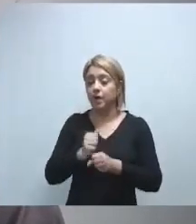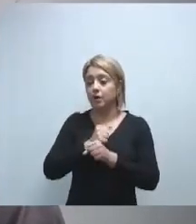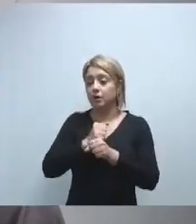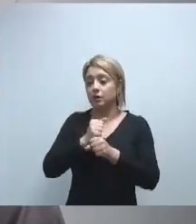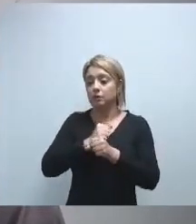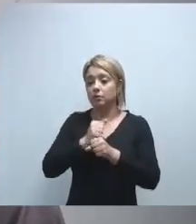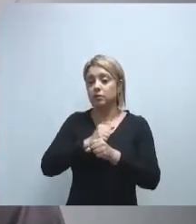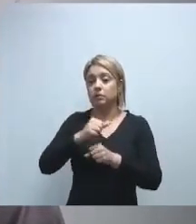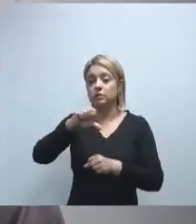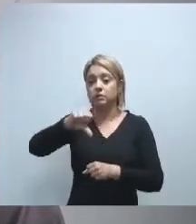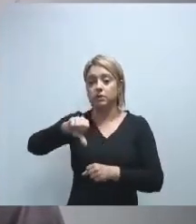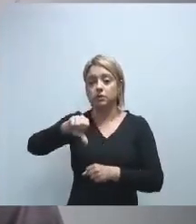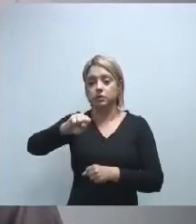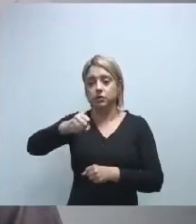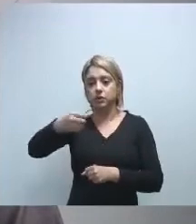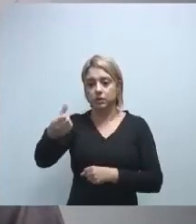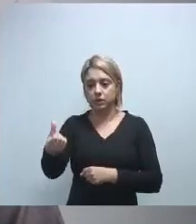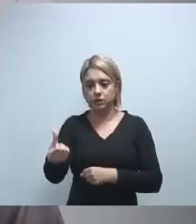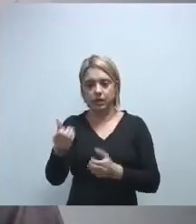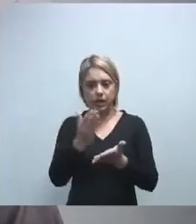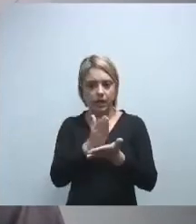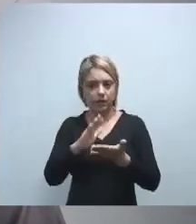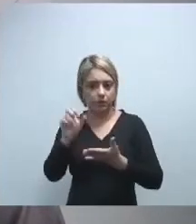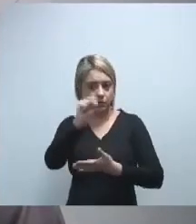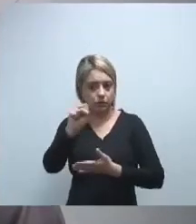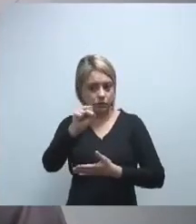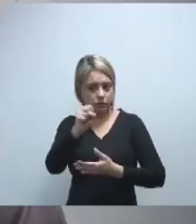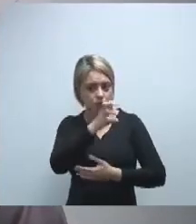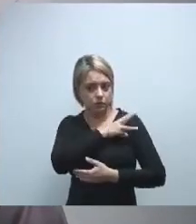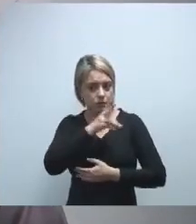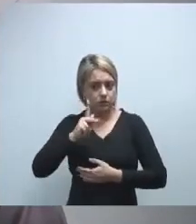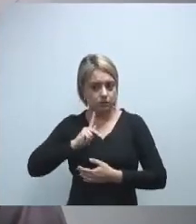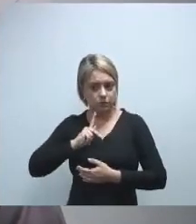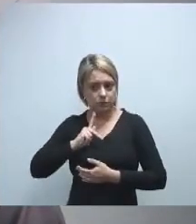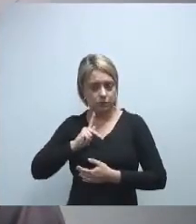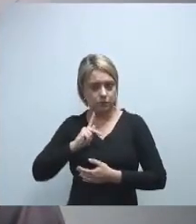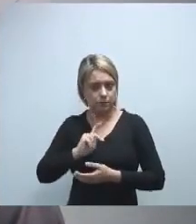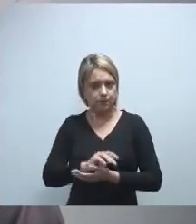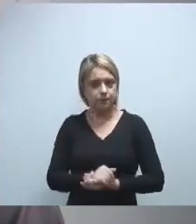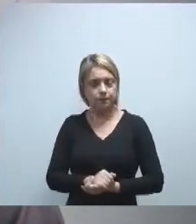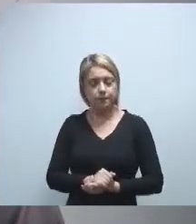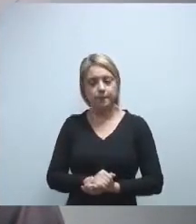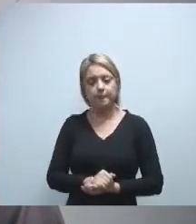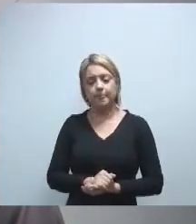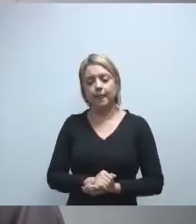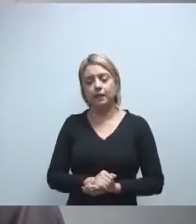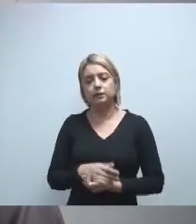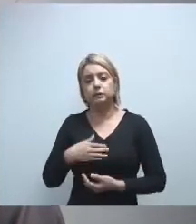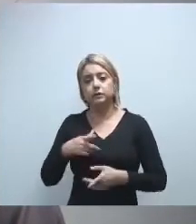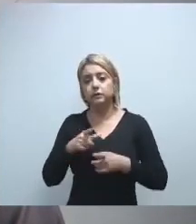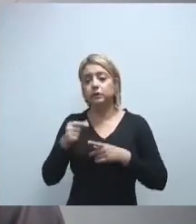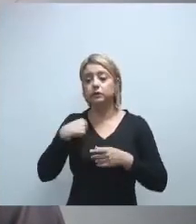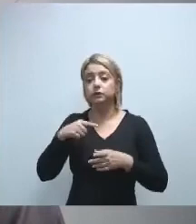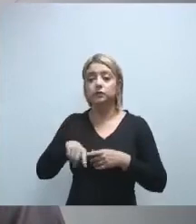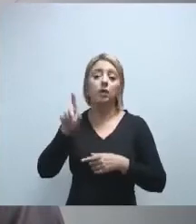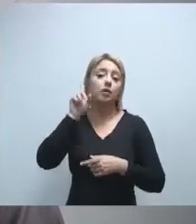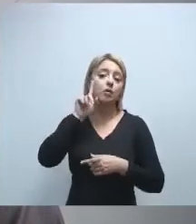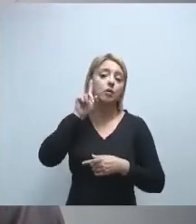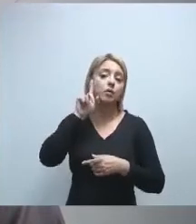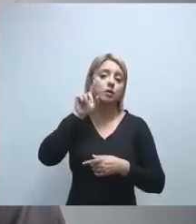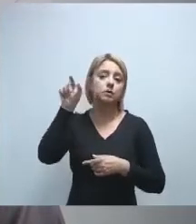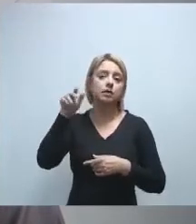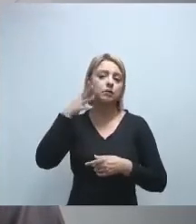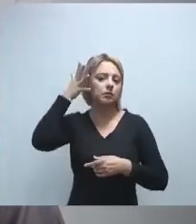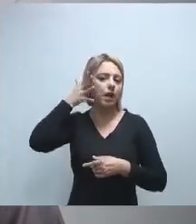1986 terminou meu mandato na associação do ministério público e eu fui aos estados unidos fazer